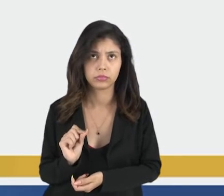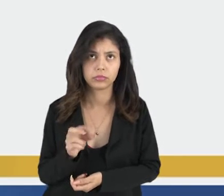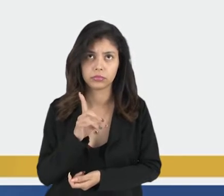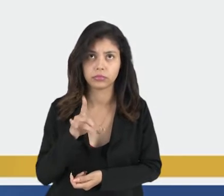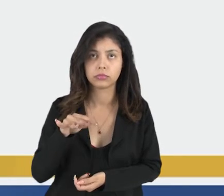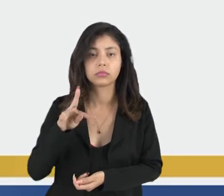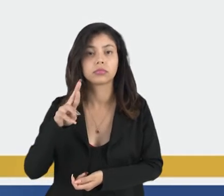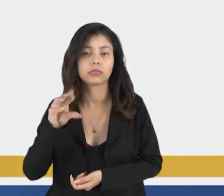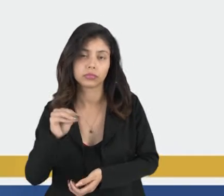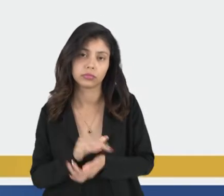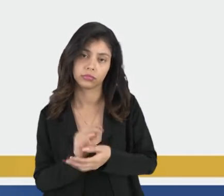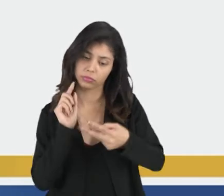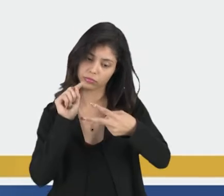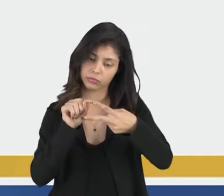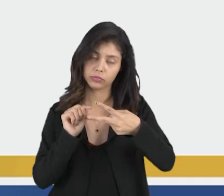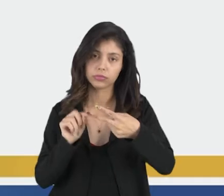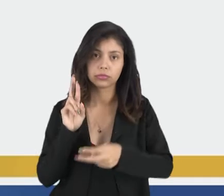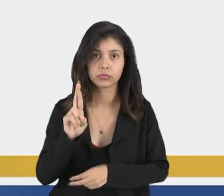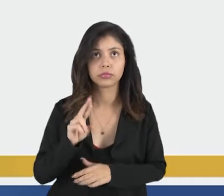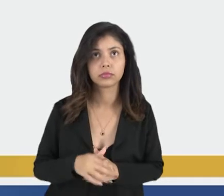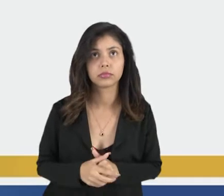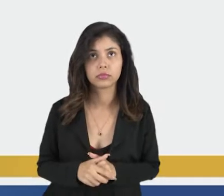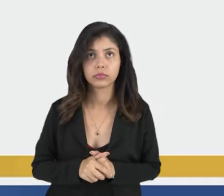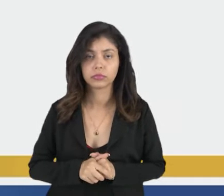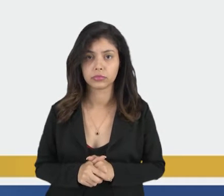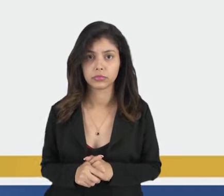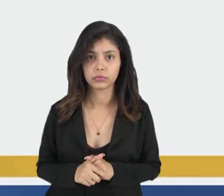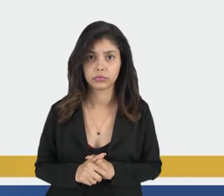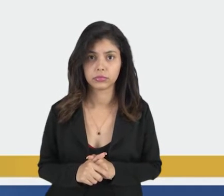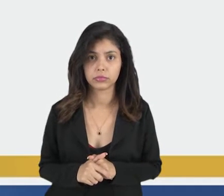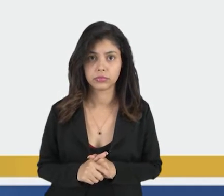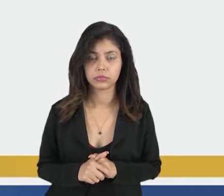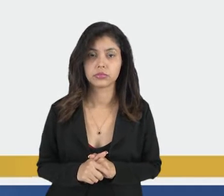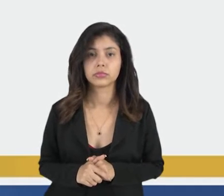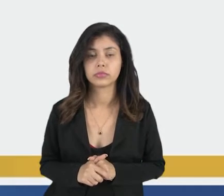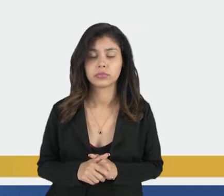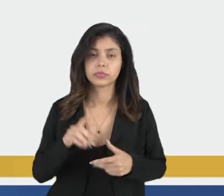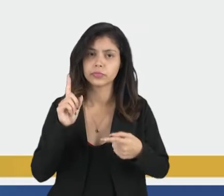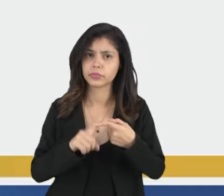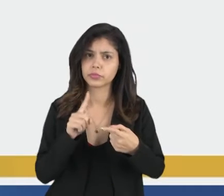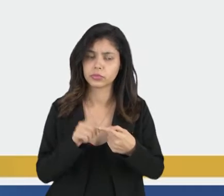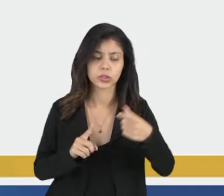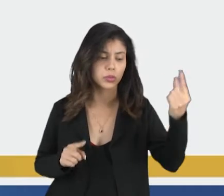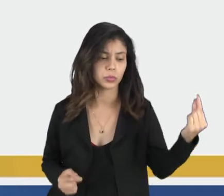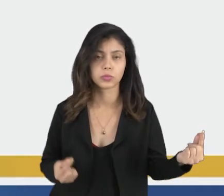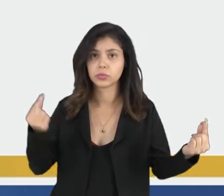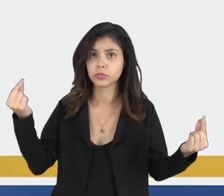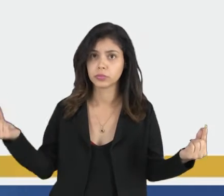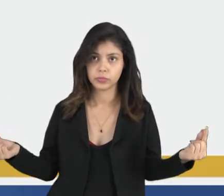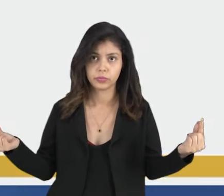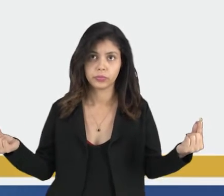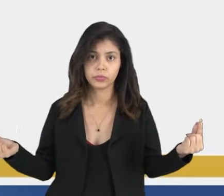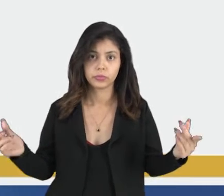Diâmetro é igual a 2R, porque é de uma ponta a outra.